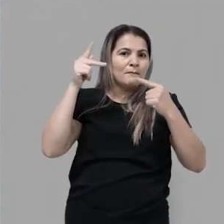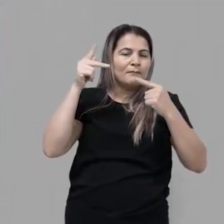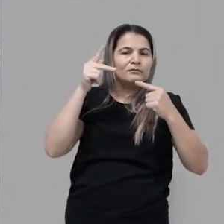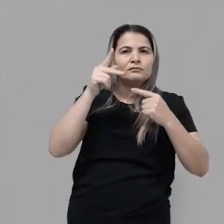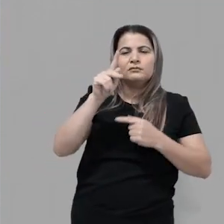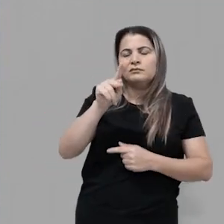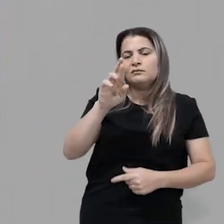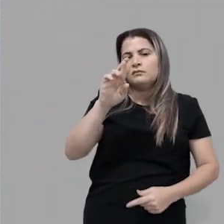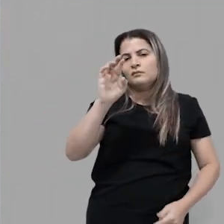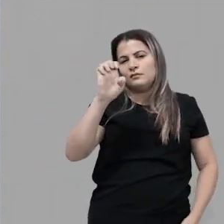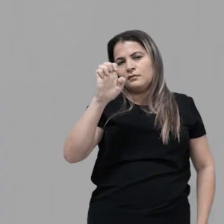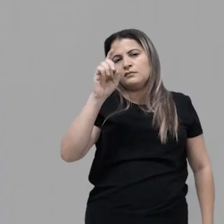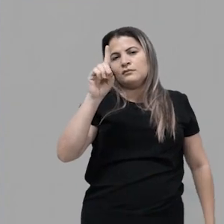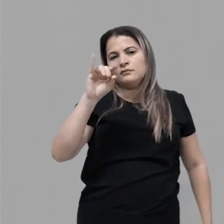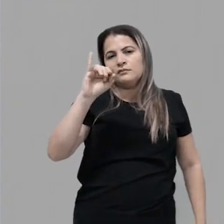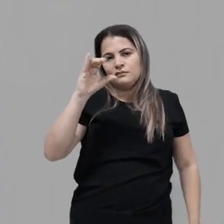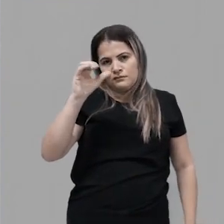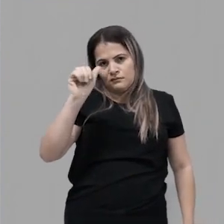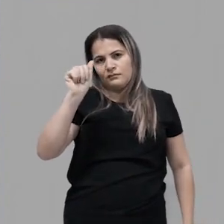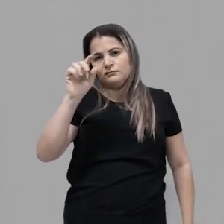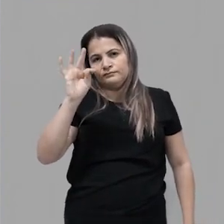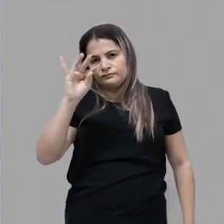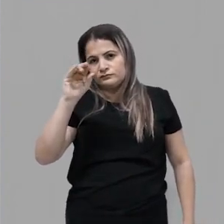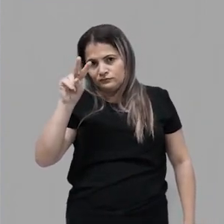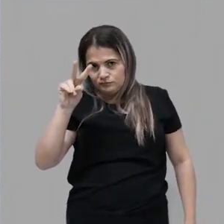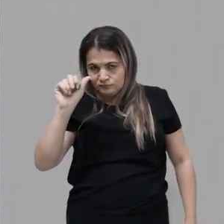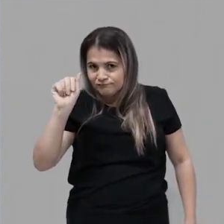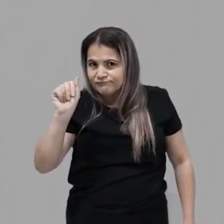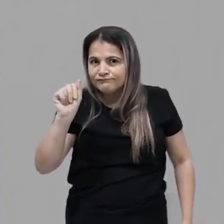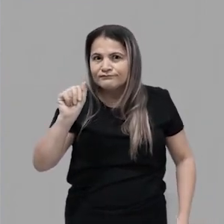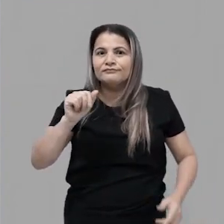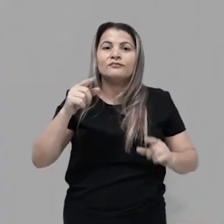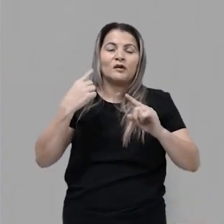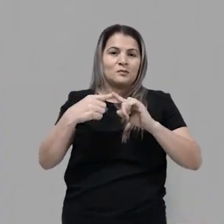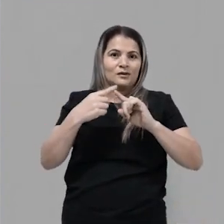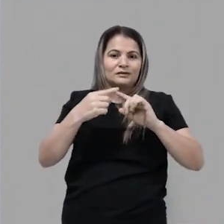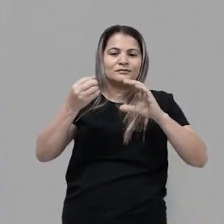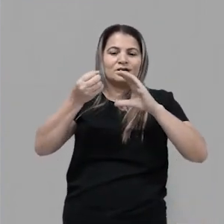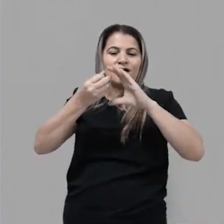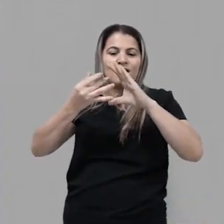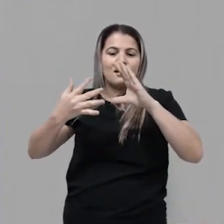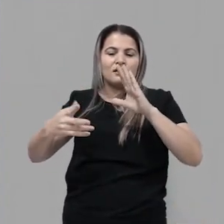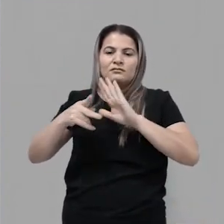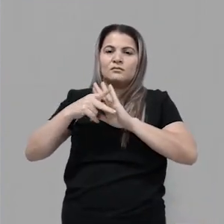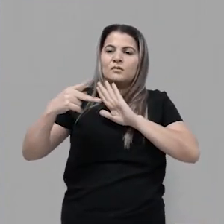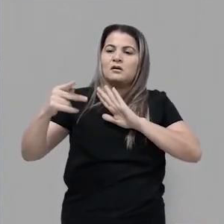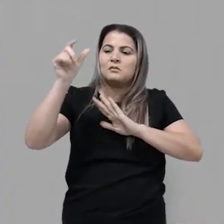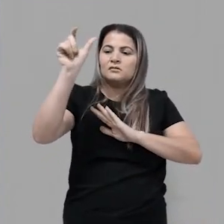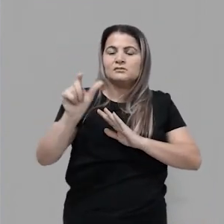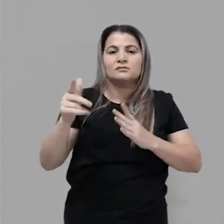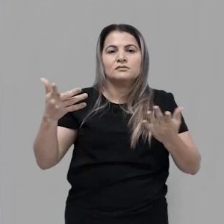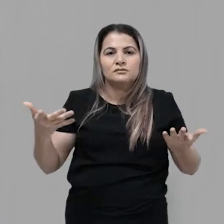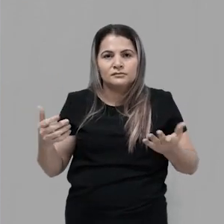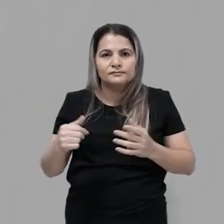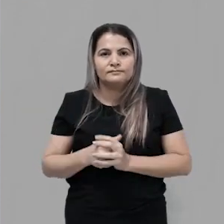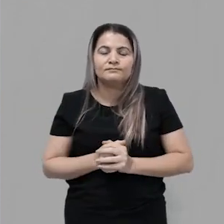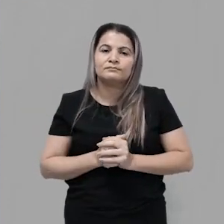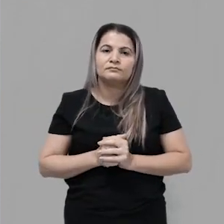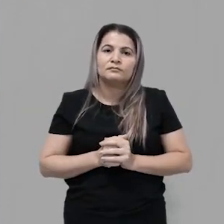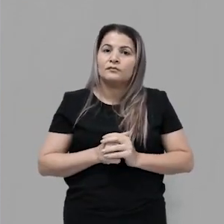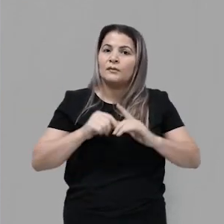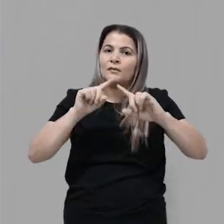fazendo essa função a partir de um predicado da frase. Ele está dando característica ao sujeito. No exemplo de cima, quando ele